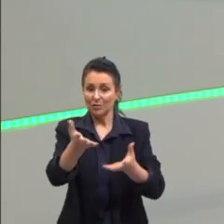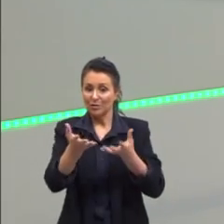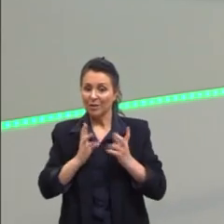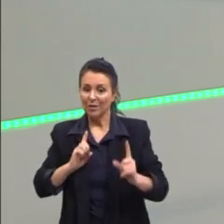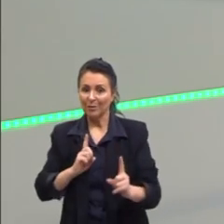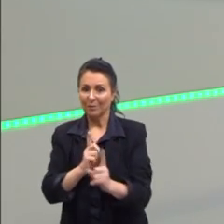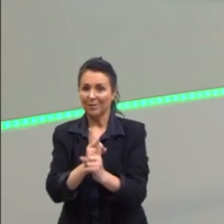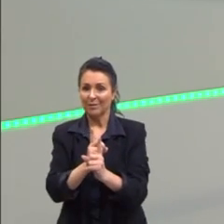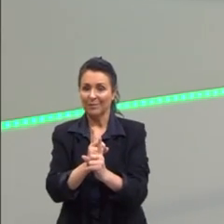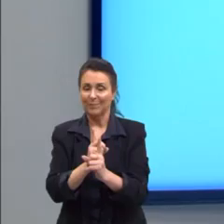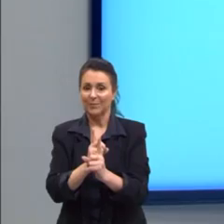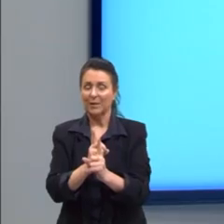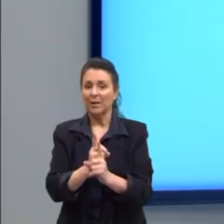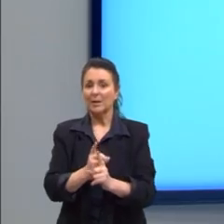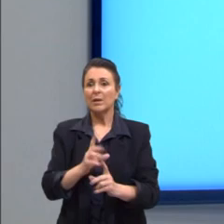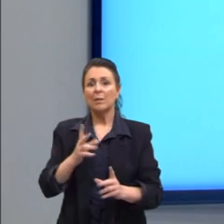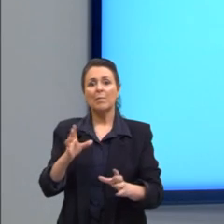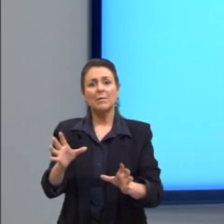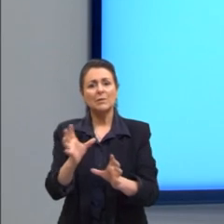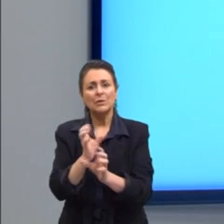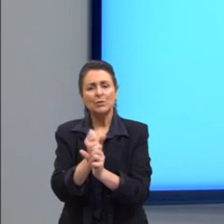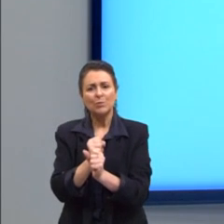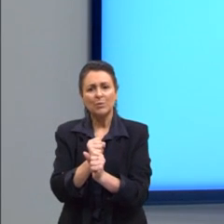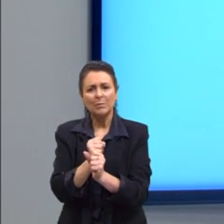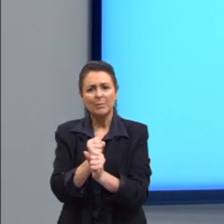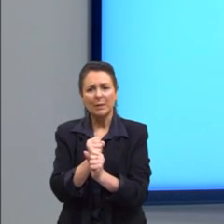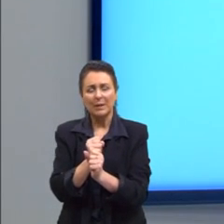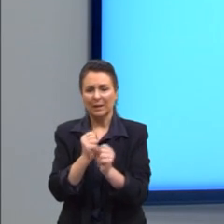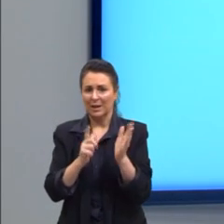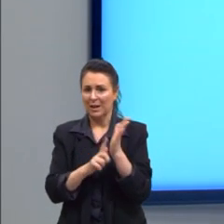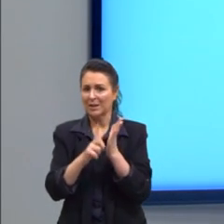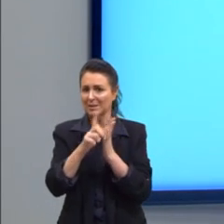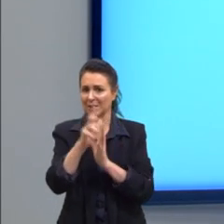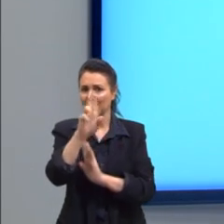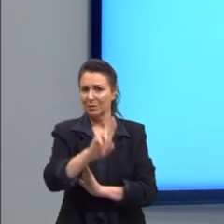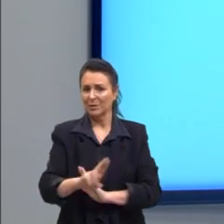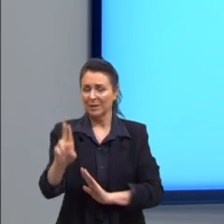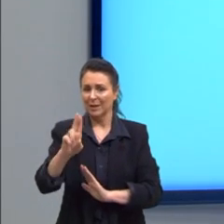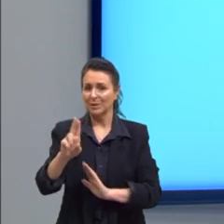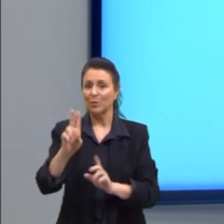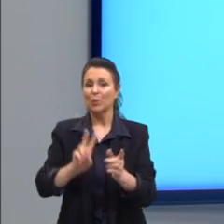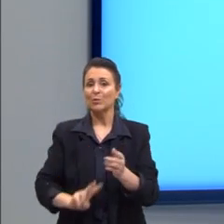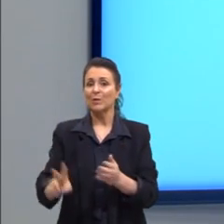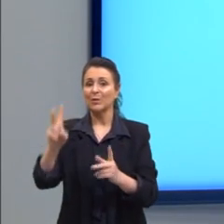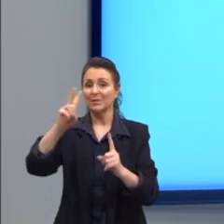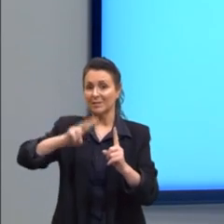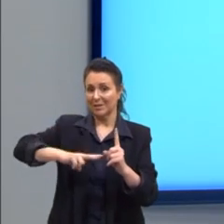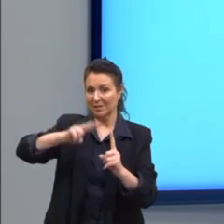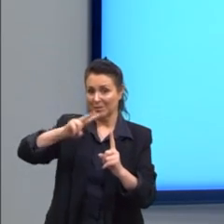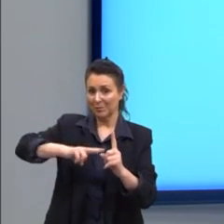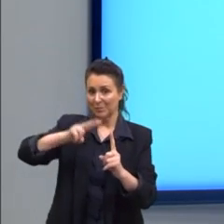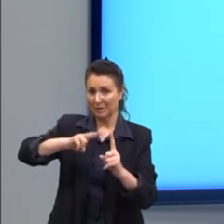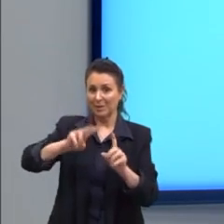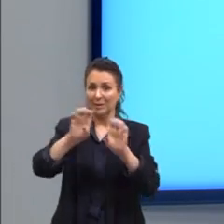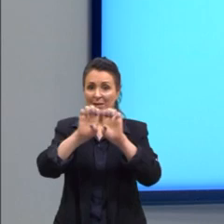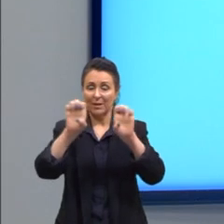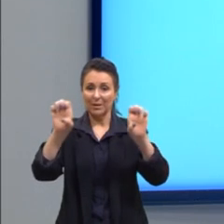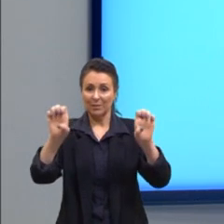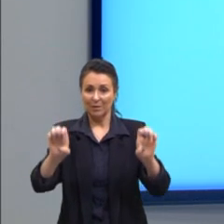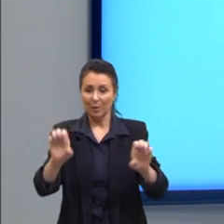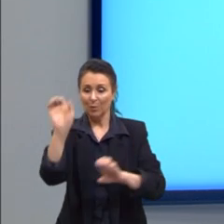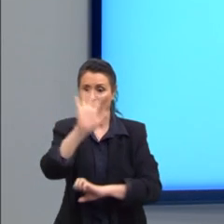chegar só que a gente soma no reais né a gente soma os valores das entalpias para chegar na entalpia da equação Global